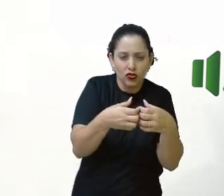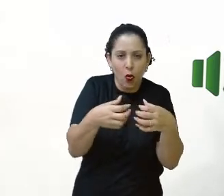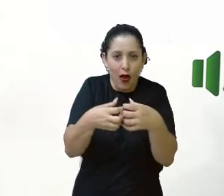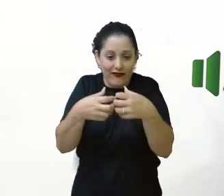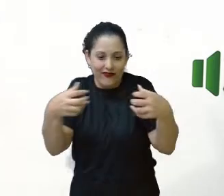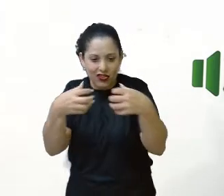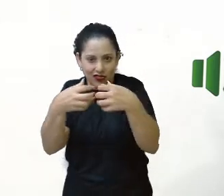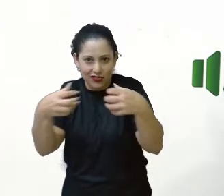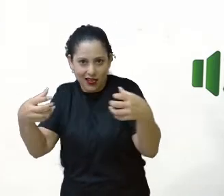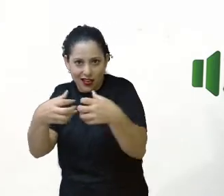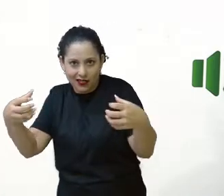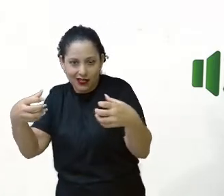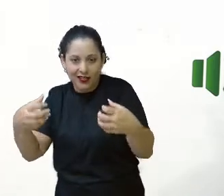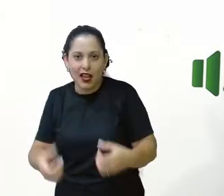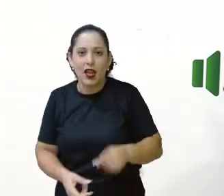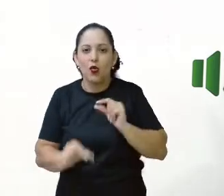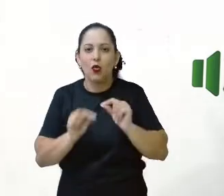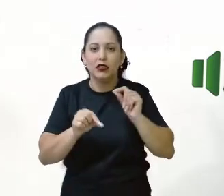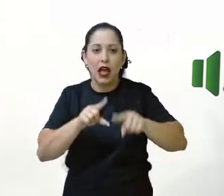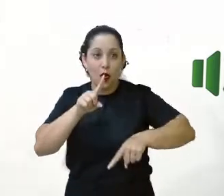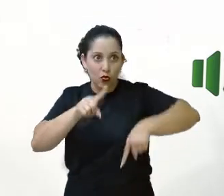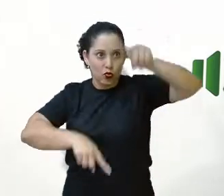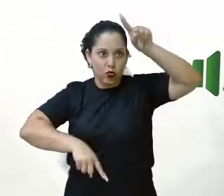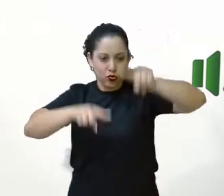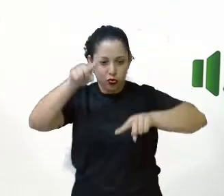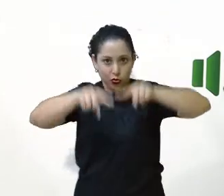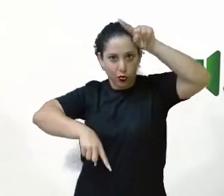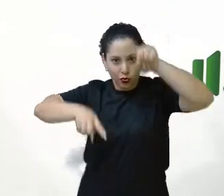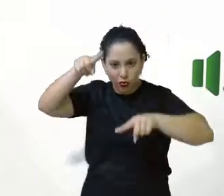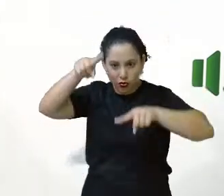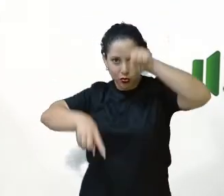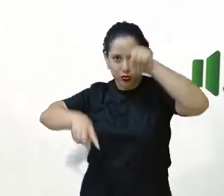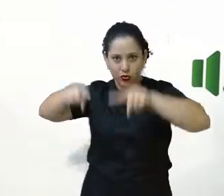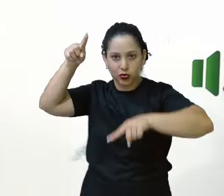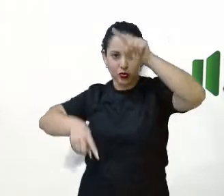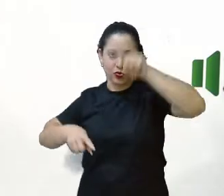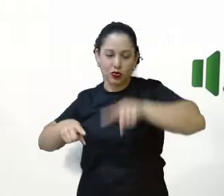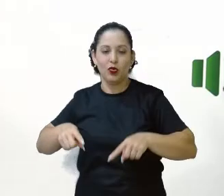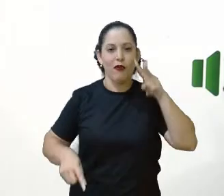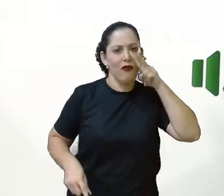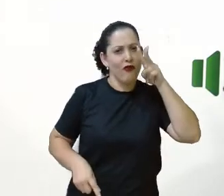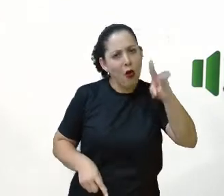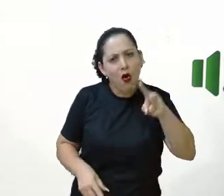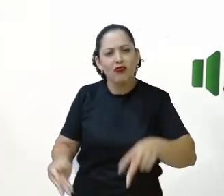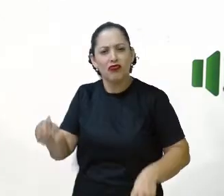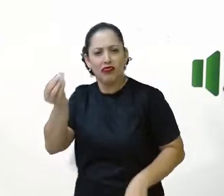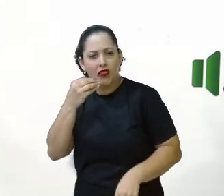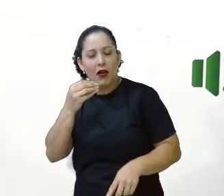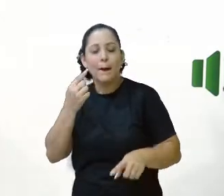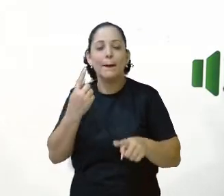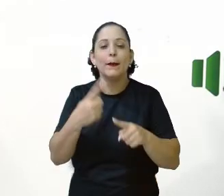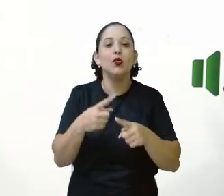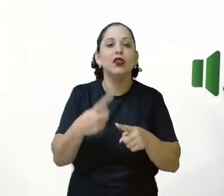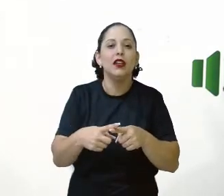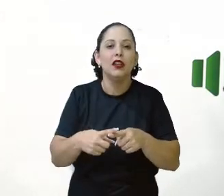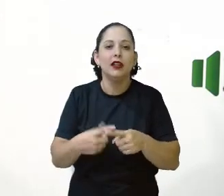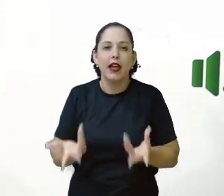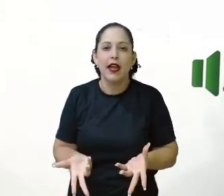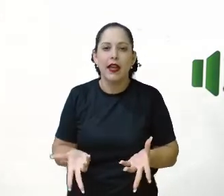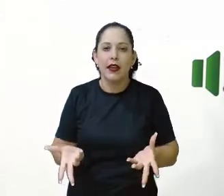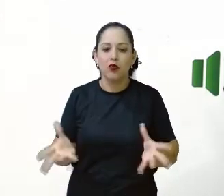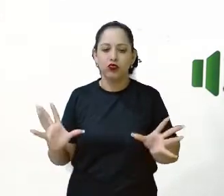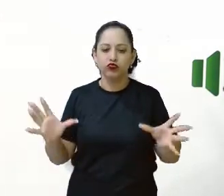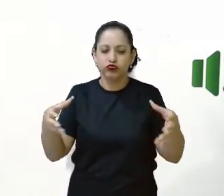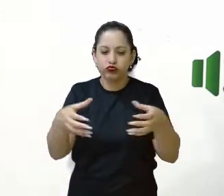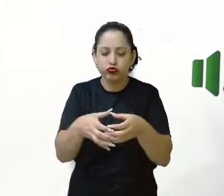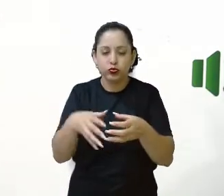vai determinar se o som é mais agudo ou se ele é mais grave. E a gente chama de altura porque a representação dos sons ela